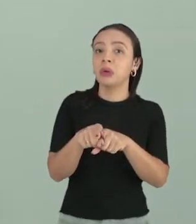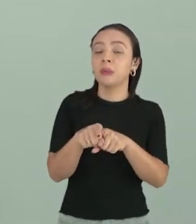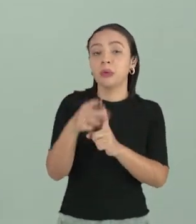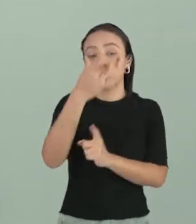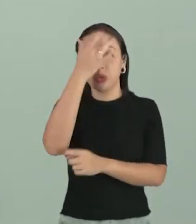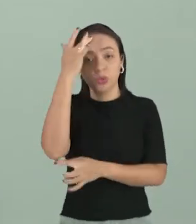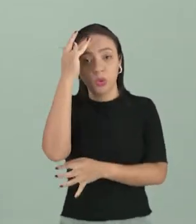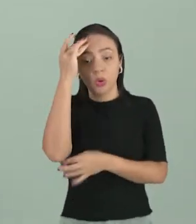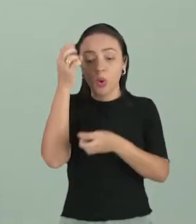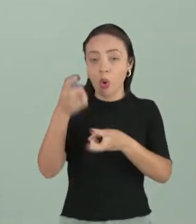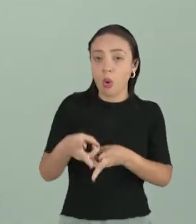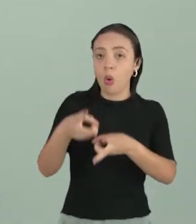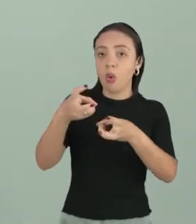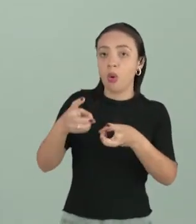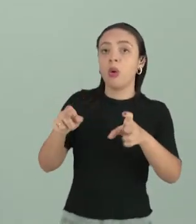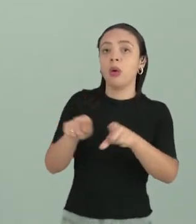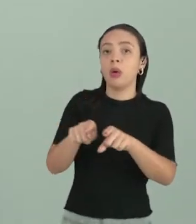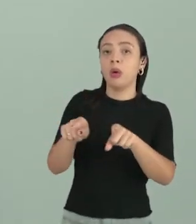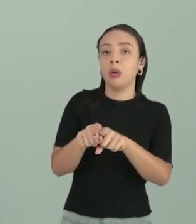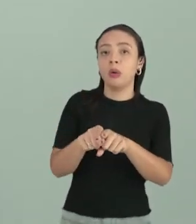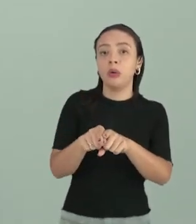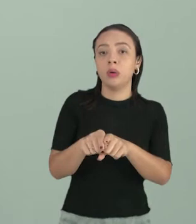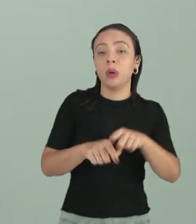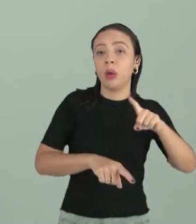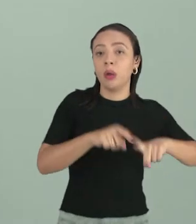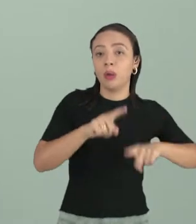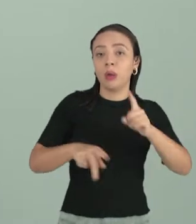garimpeiros, também a exploração de